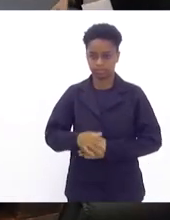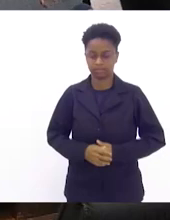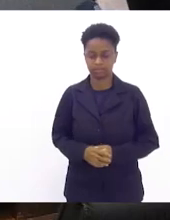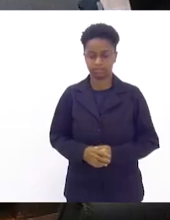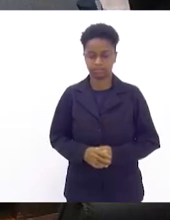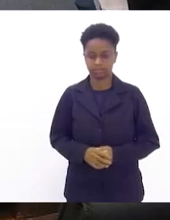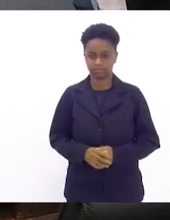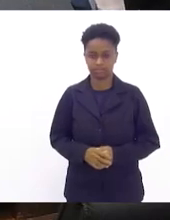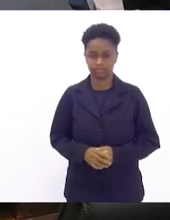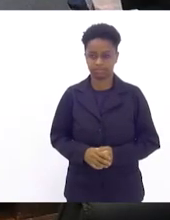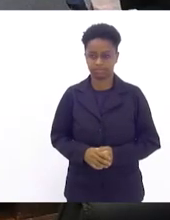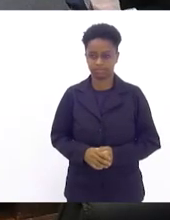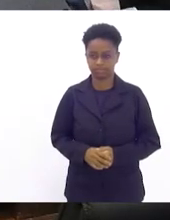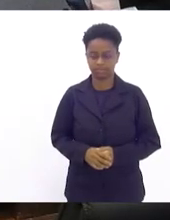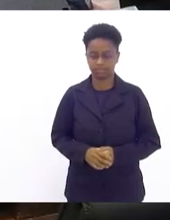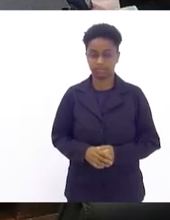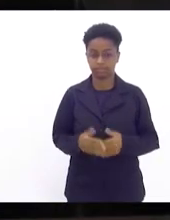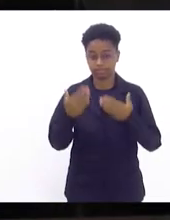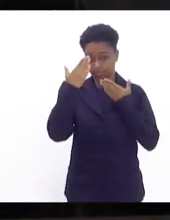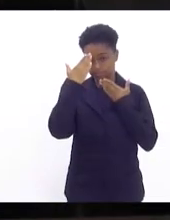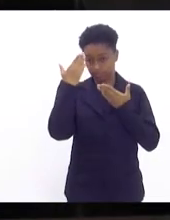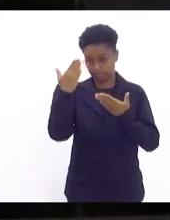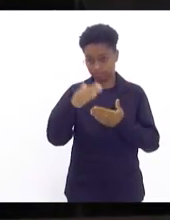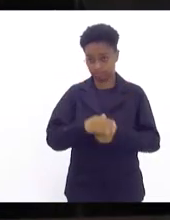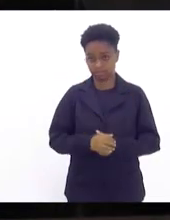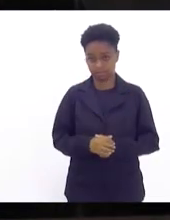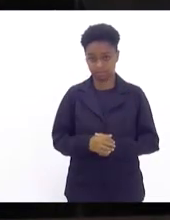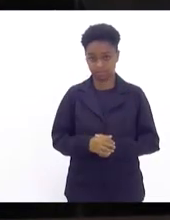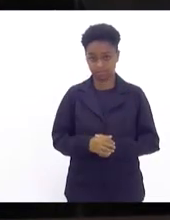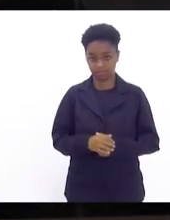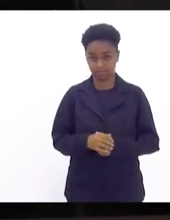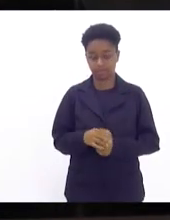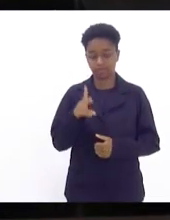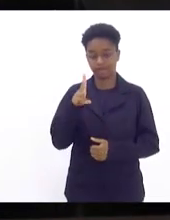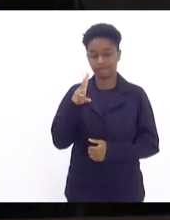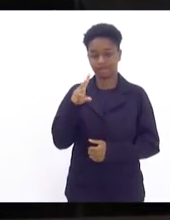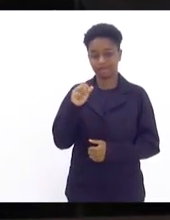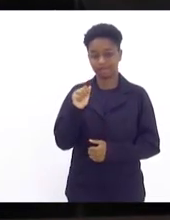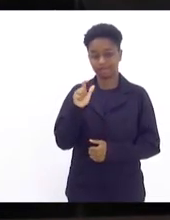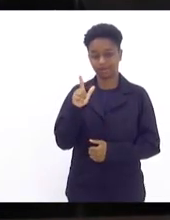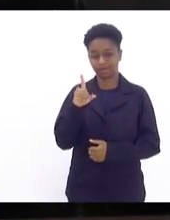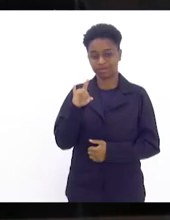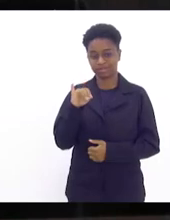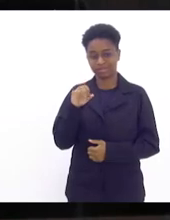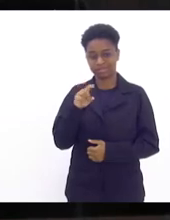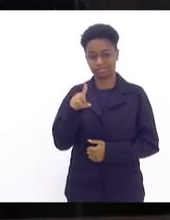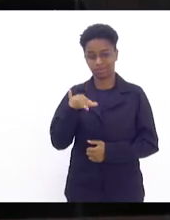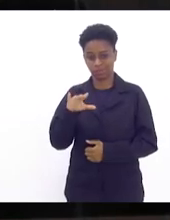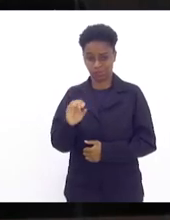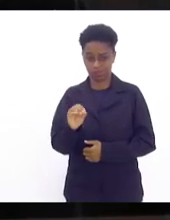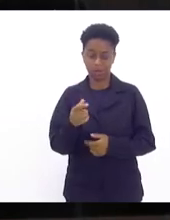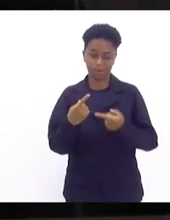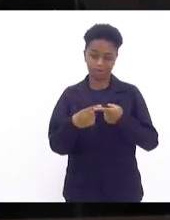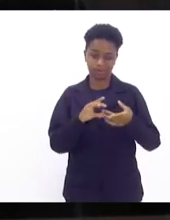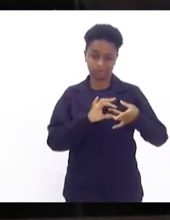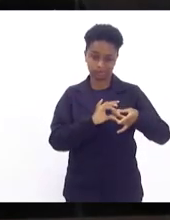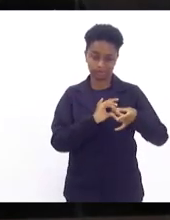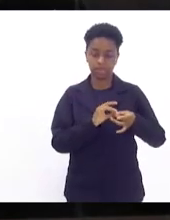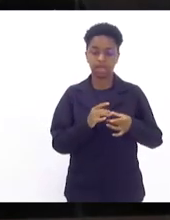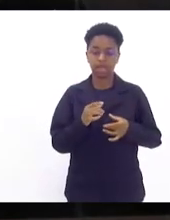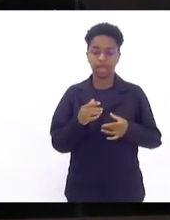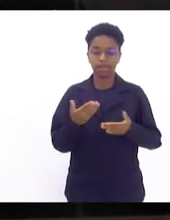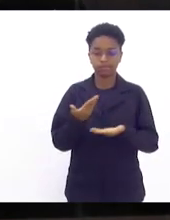meu vizinho. Falo vizinho porque o Val tem um gabinete do lado do meu, né? Está ali